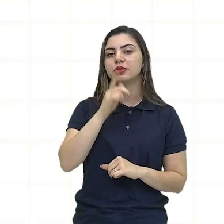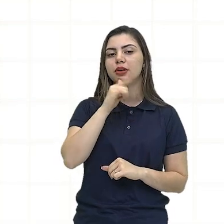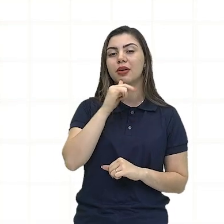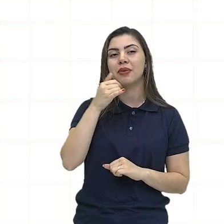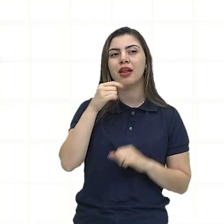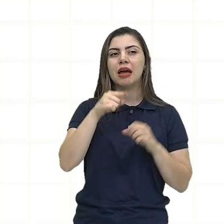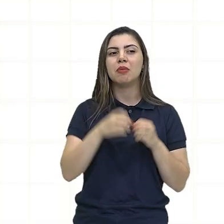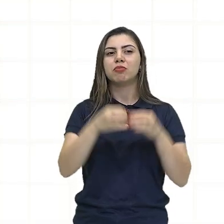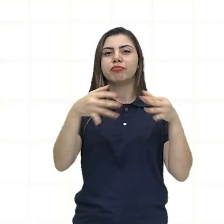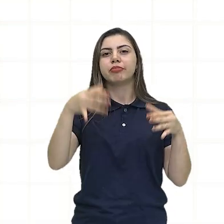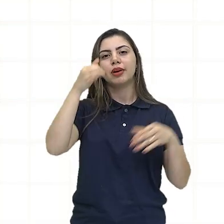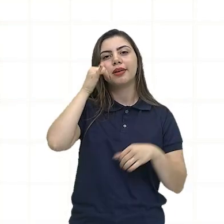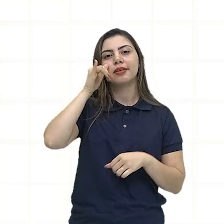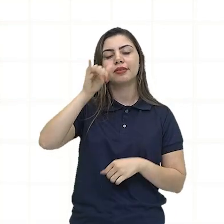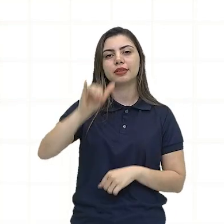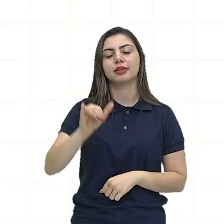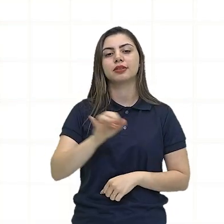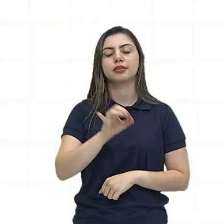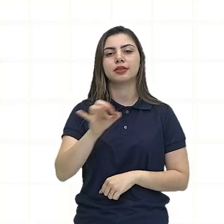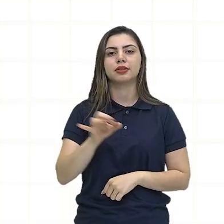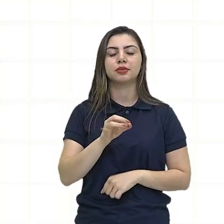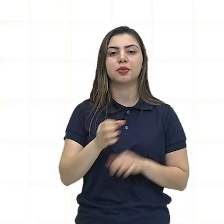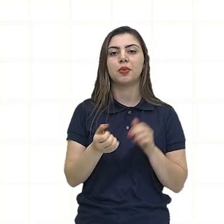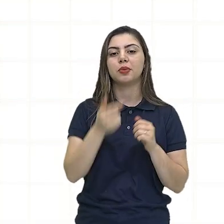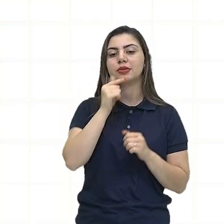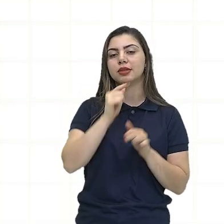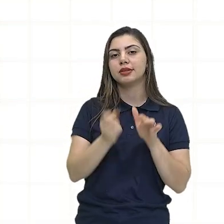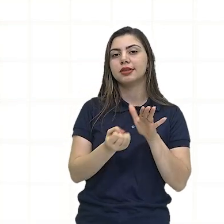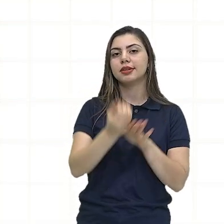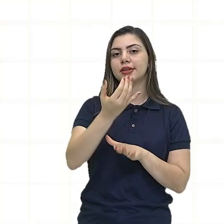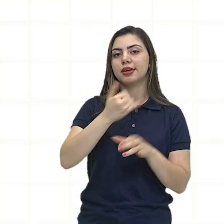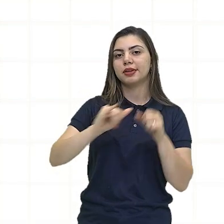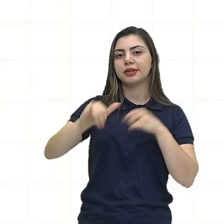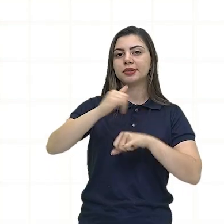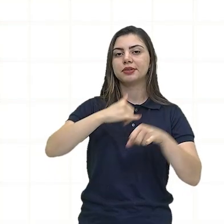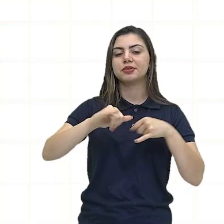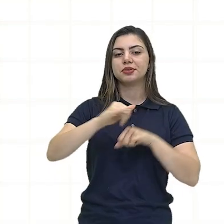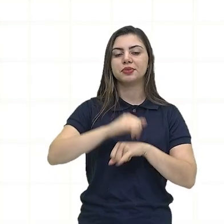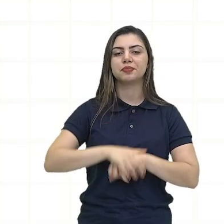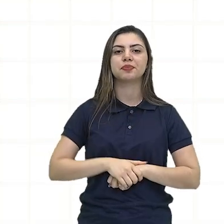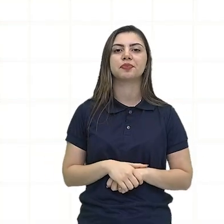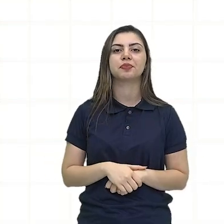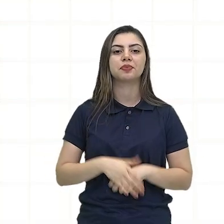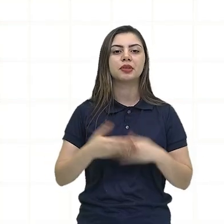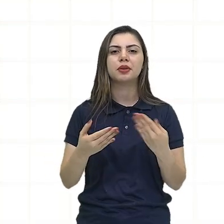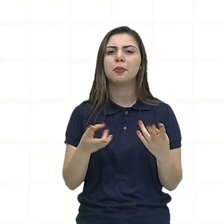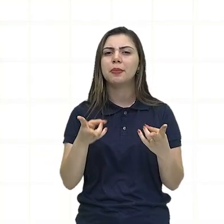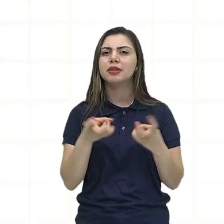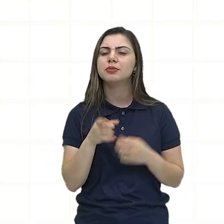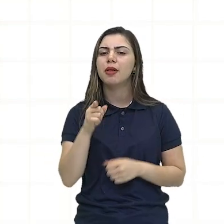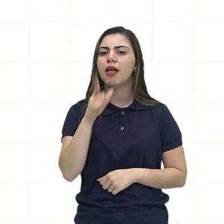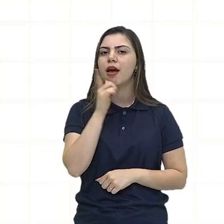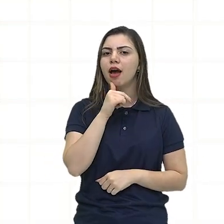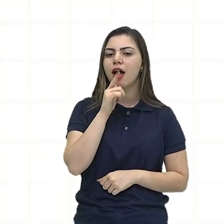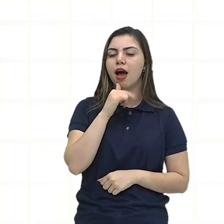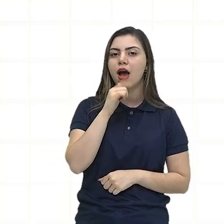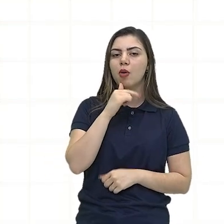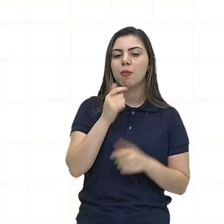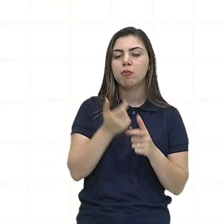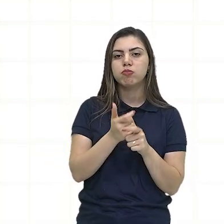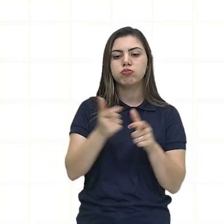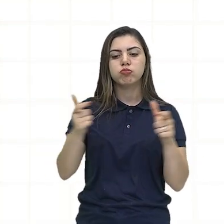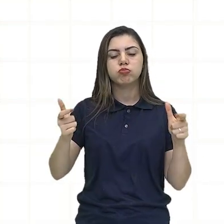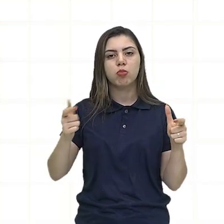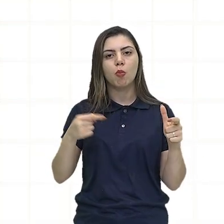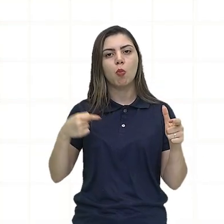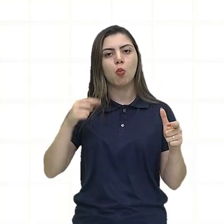uma produção positiva de energia hidrelétrica. Então, vocês estão vendo aí que a maior parte da água que nós